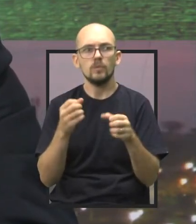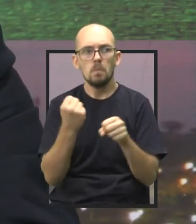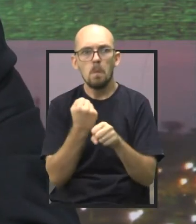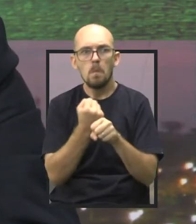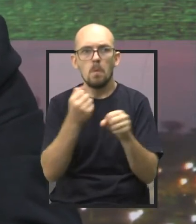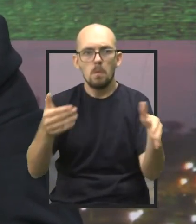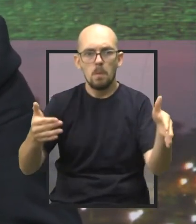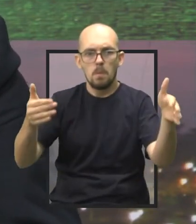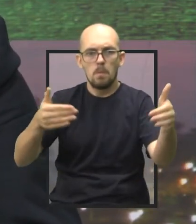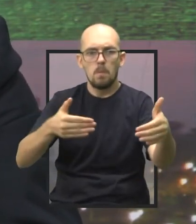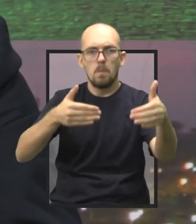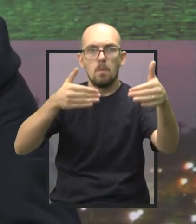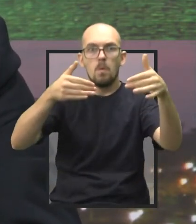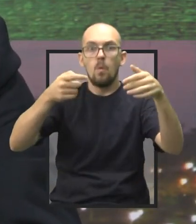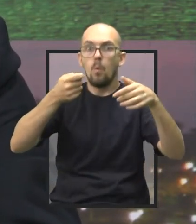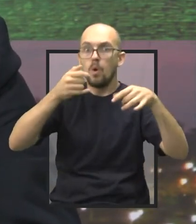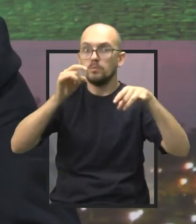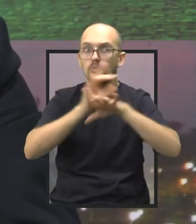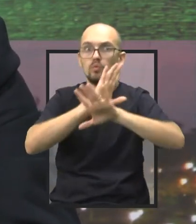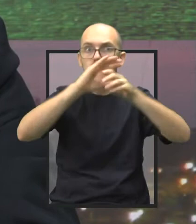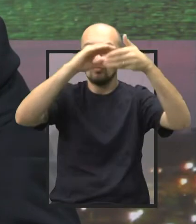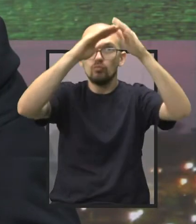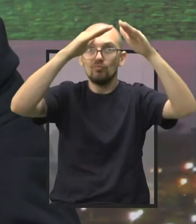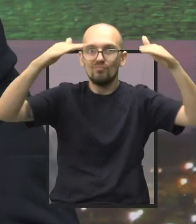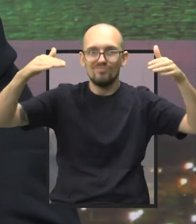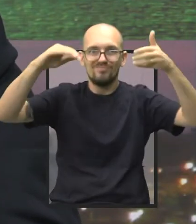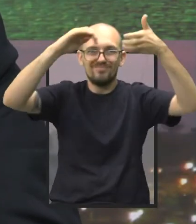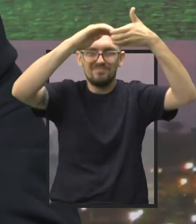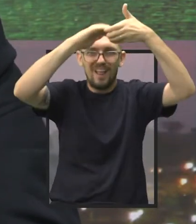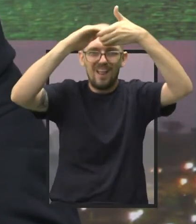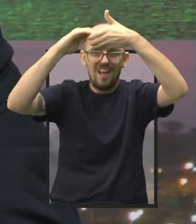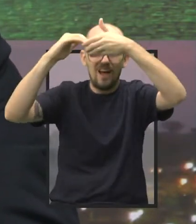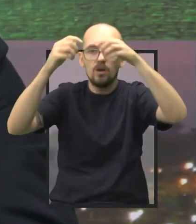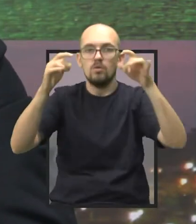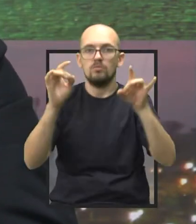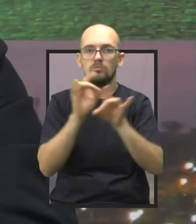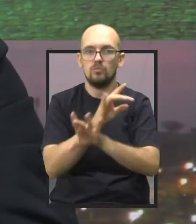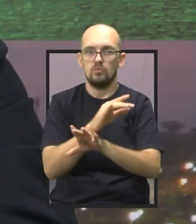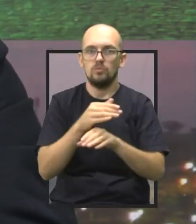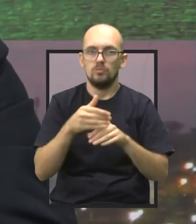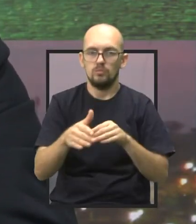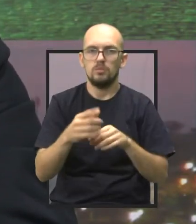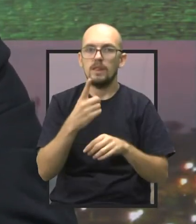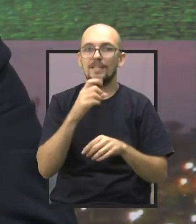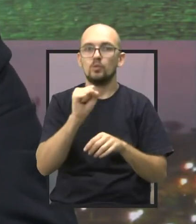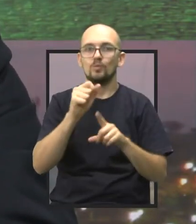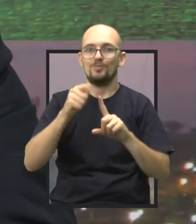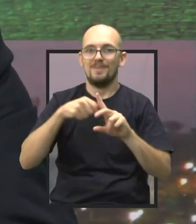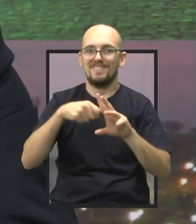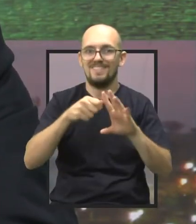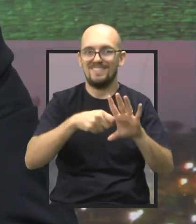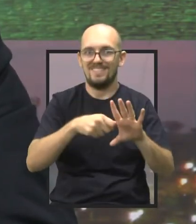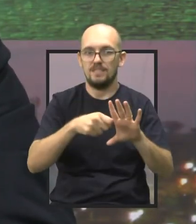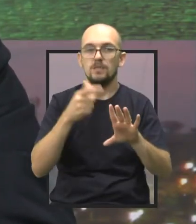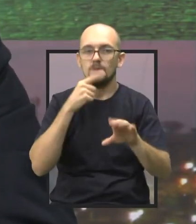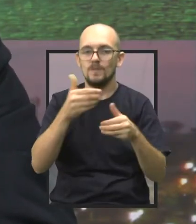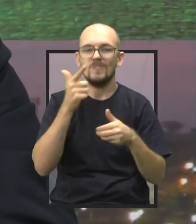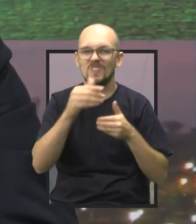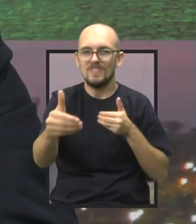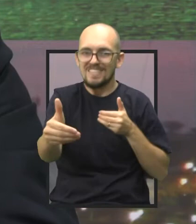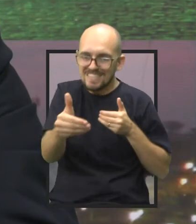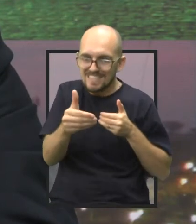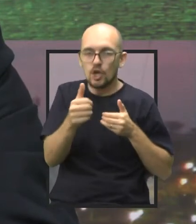telhado, Val. Chegar nesse ponto, não temos um ano de obra, a obra de 18 meses, entregaremos em 12